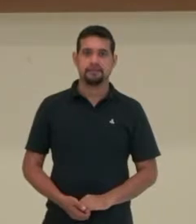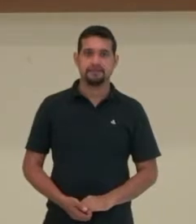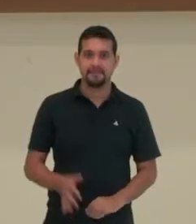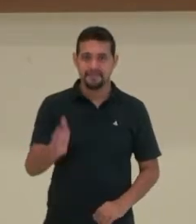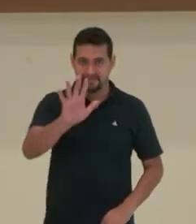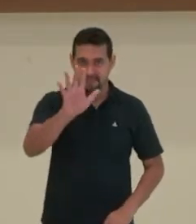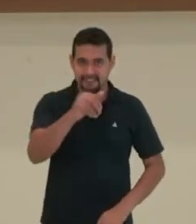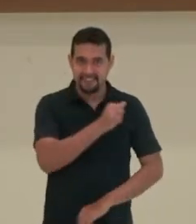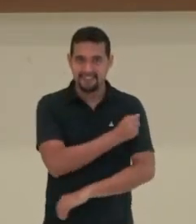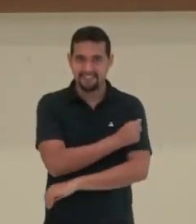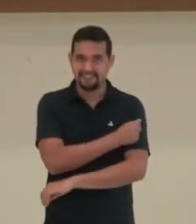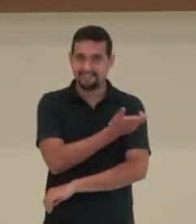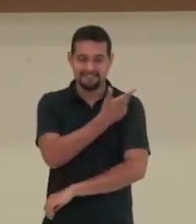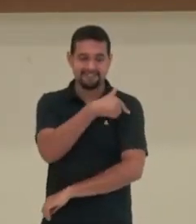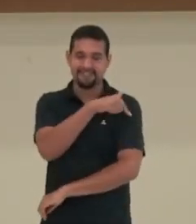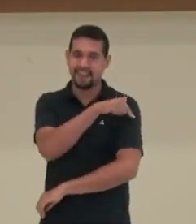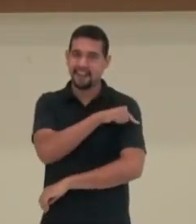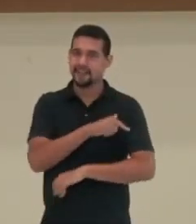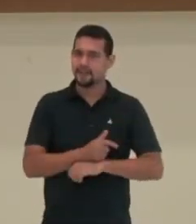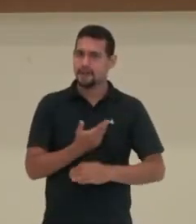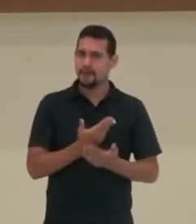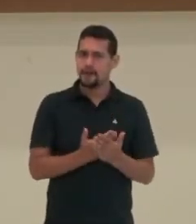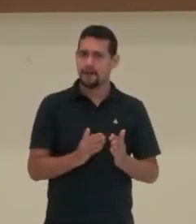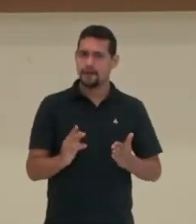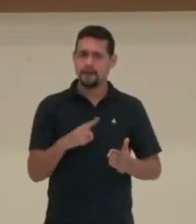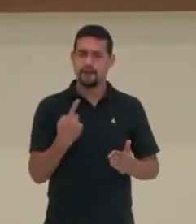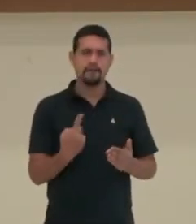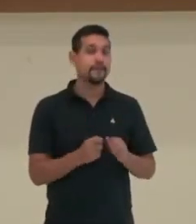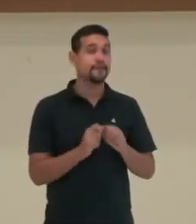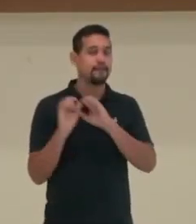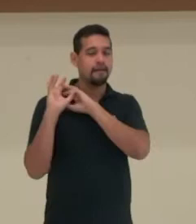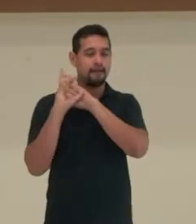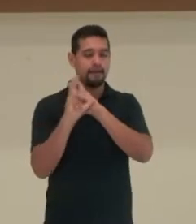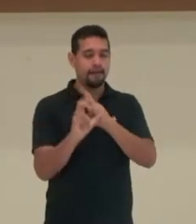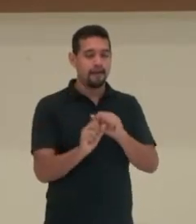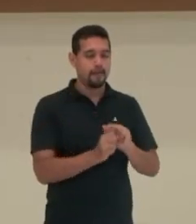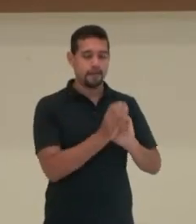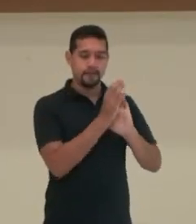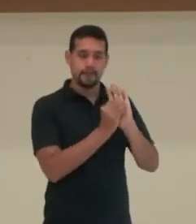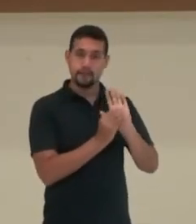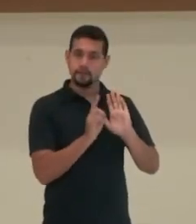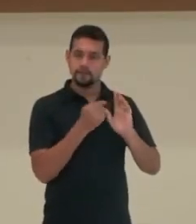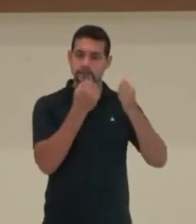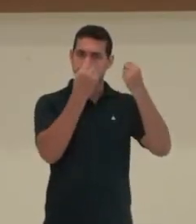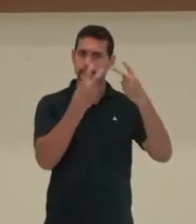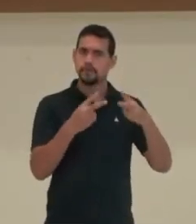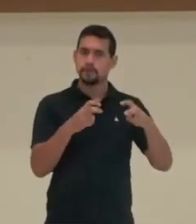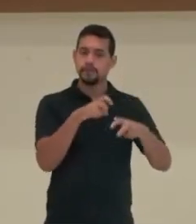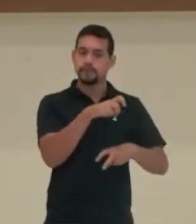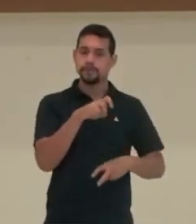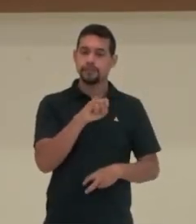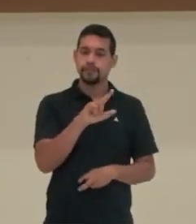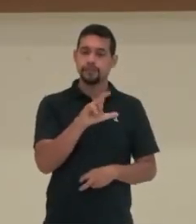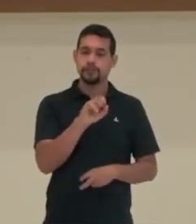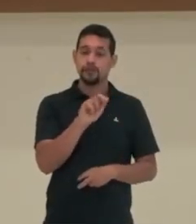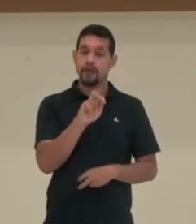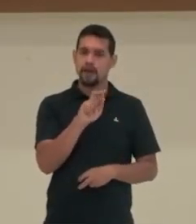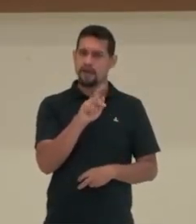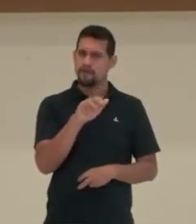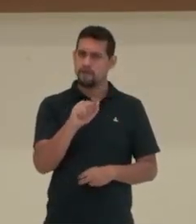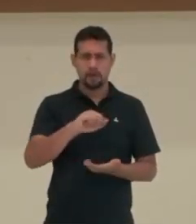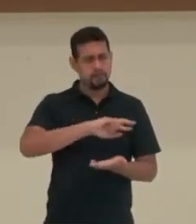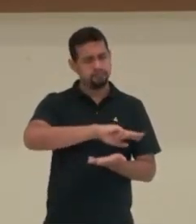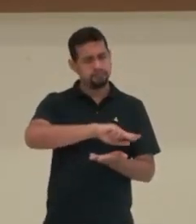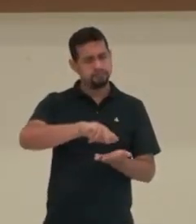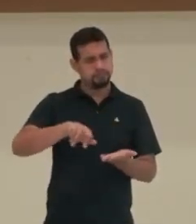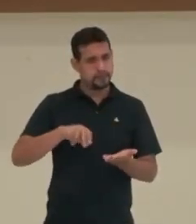Olá, estudantes do 7º ano. Nessa aula nós vamos fazer retomada de conteúdos. Vamos falar sobre xilogravura, cromoxilogravura